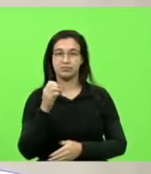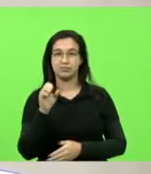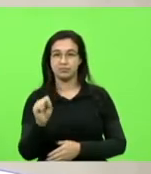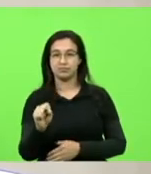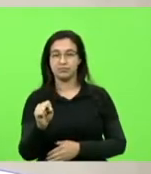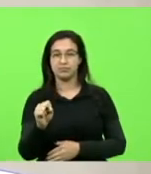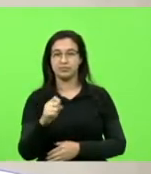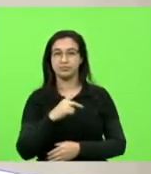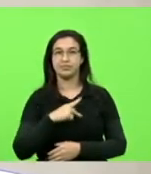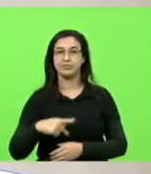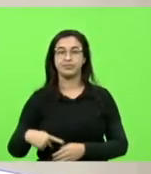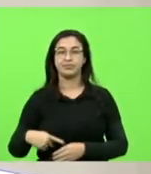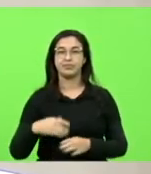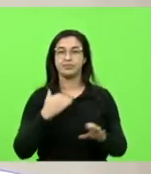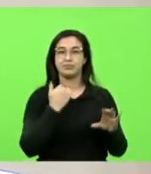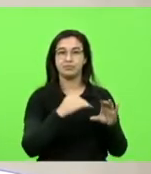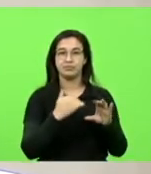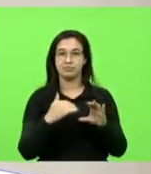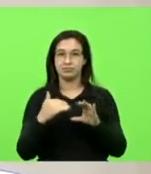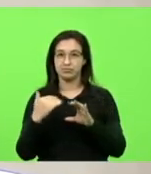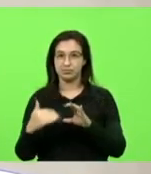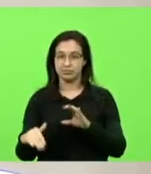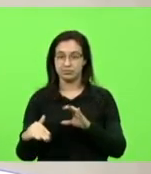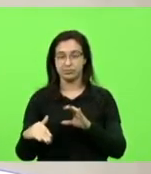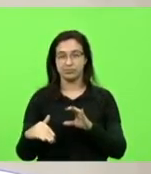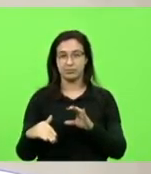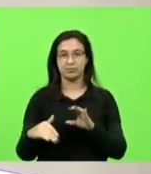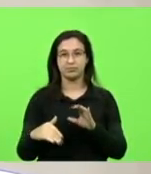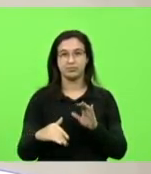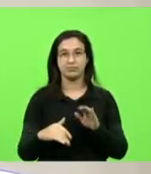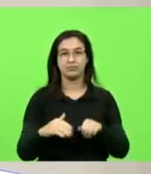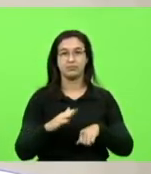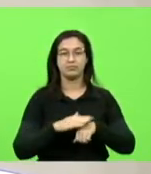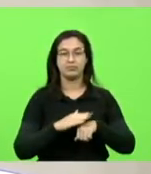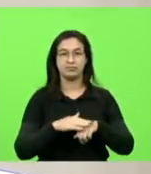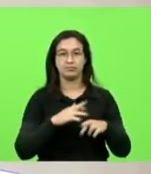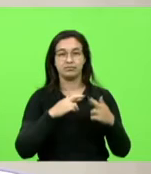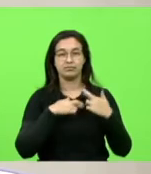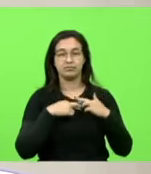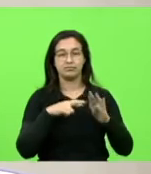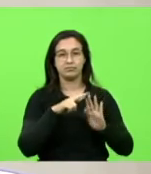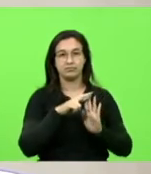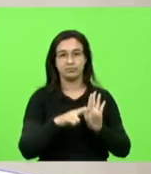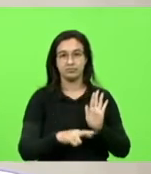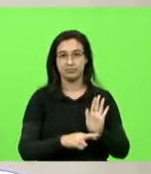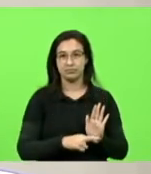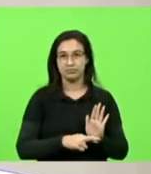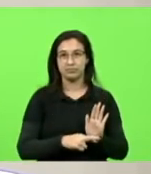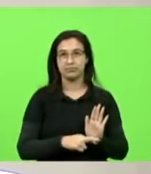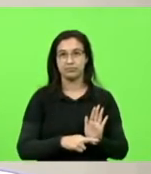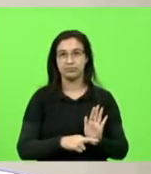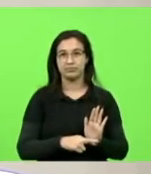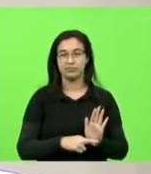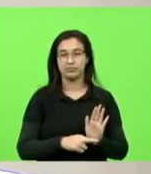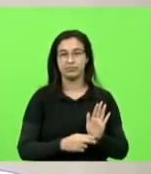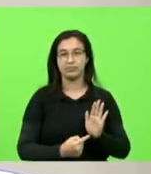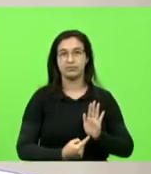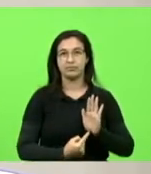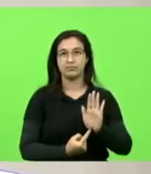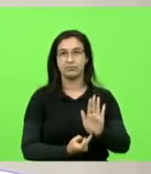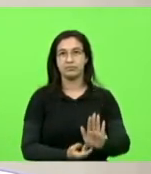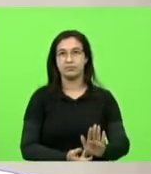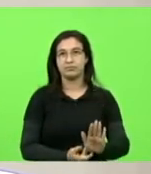Essa presidência comunica que encaminhará os destinatários conforme determina o regimento interno. As seguintes